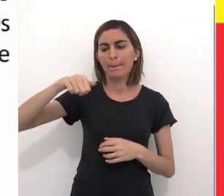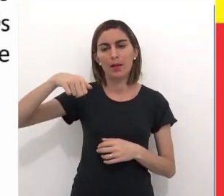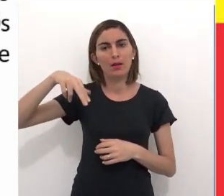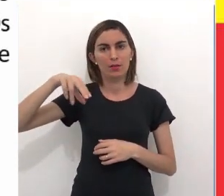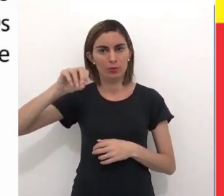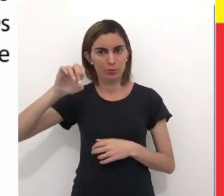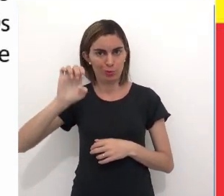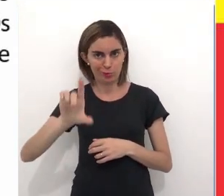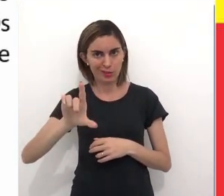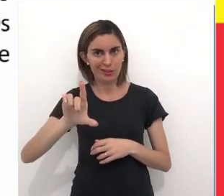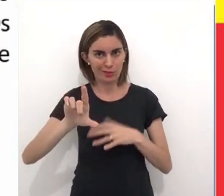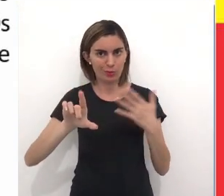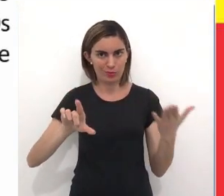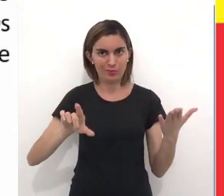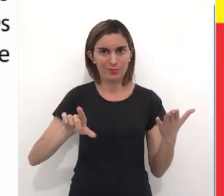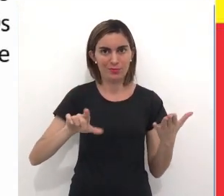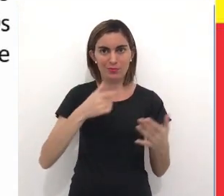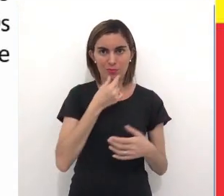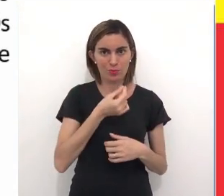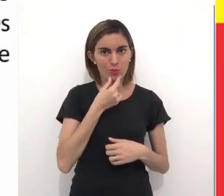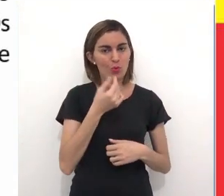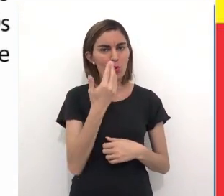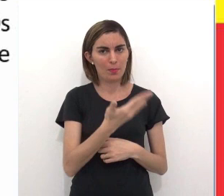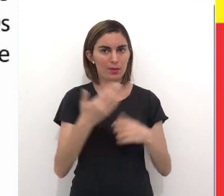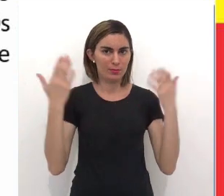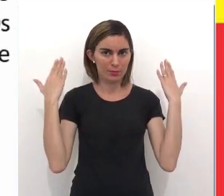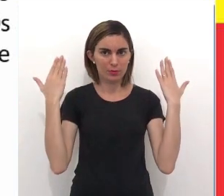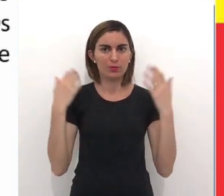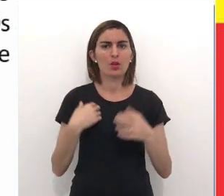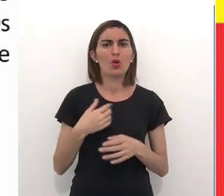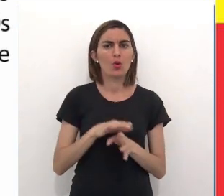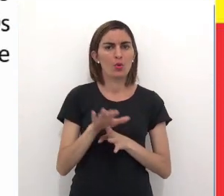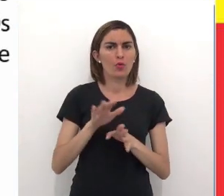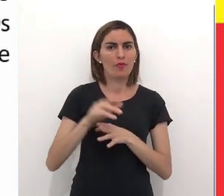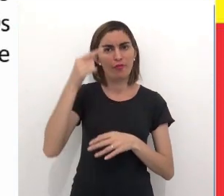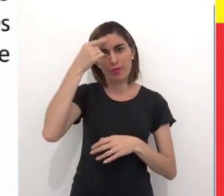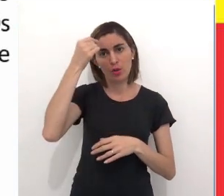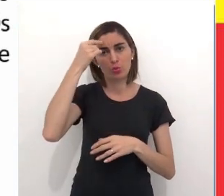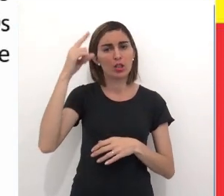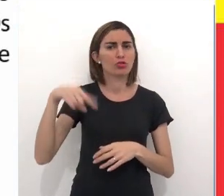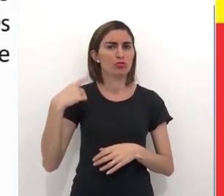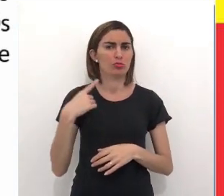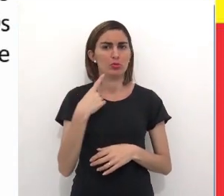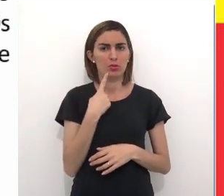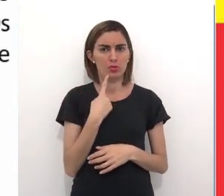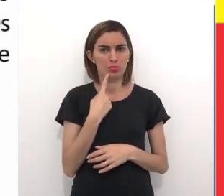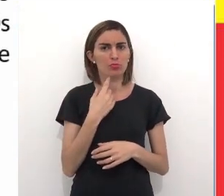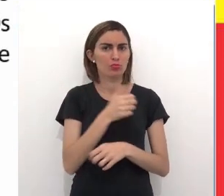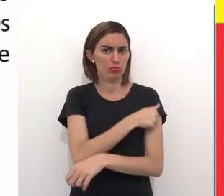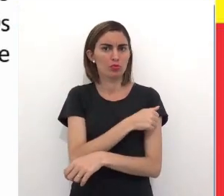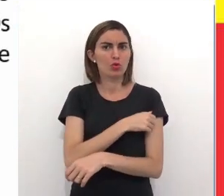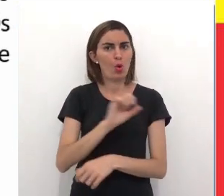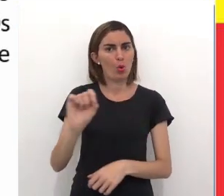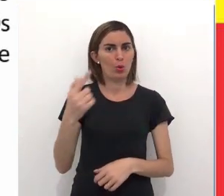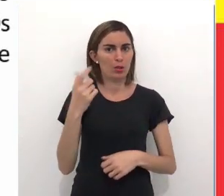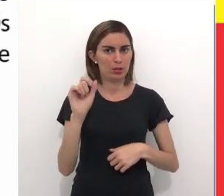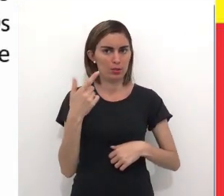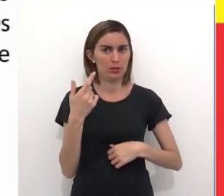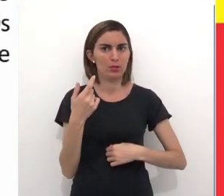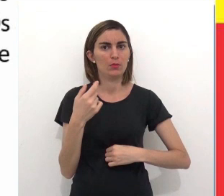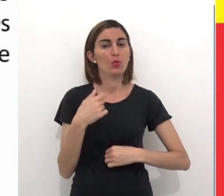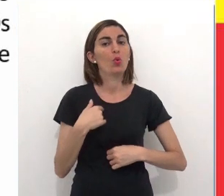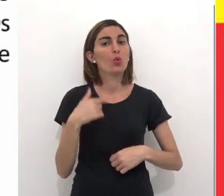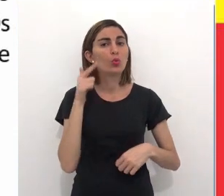de Carvalho de Paz de Andrade, com auxílio dos estudantes da Faculdade de Direito de